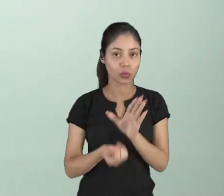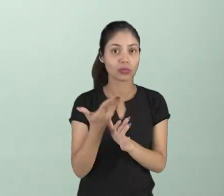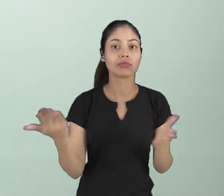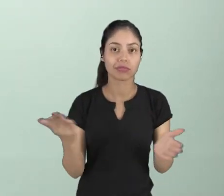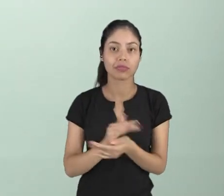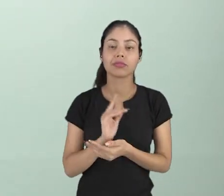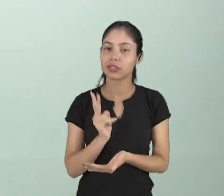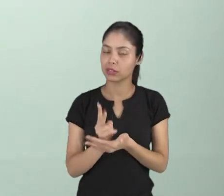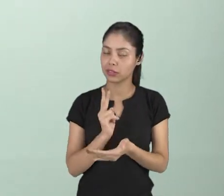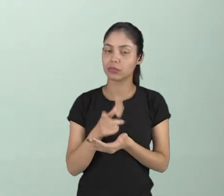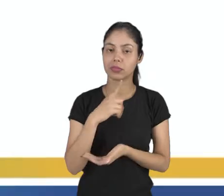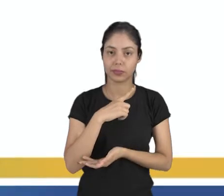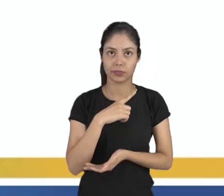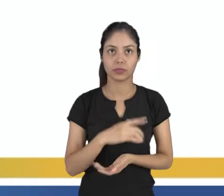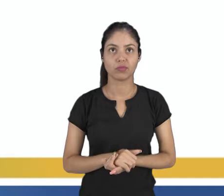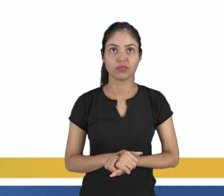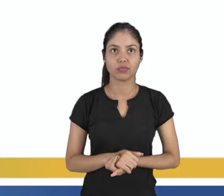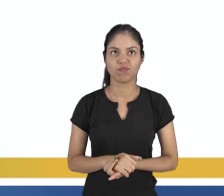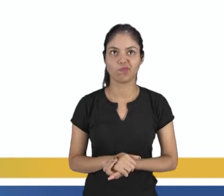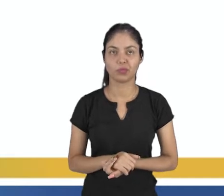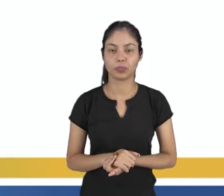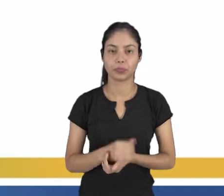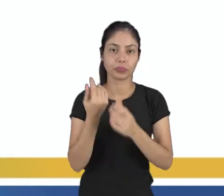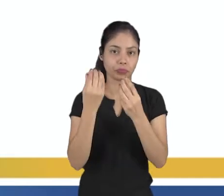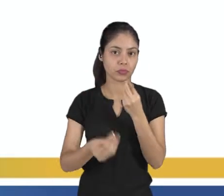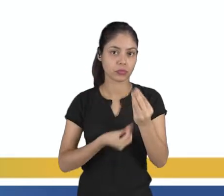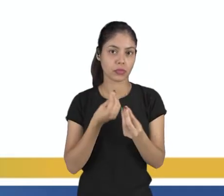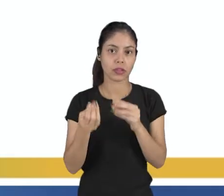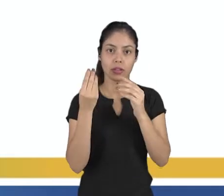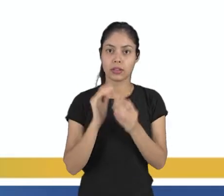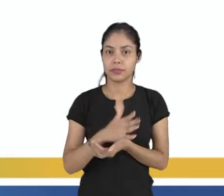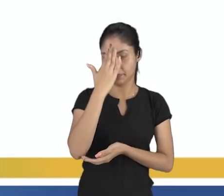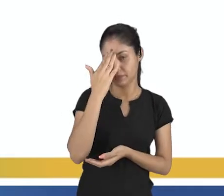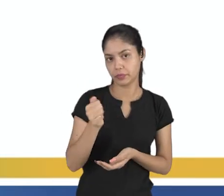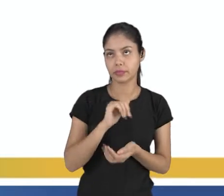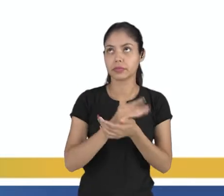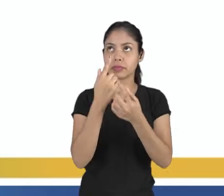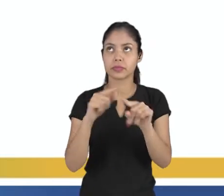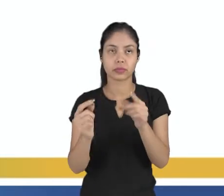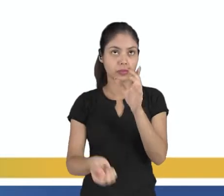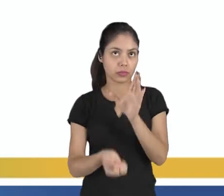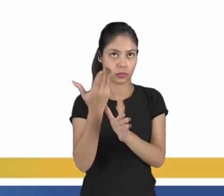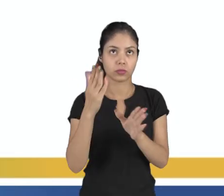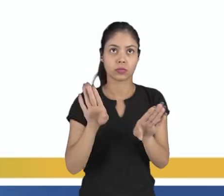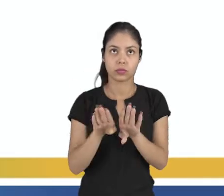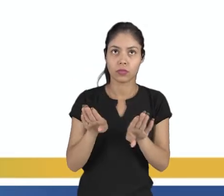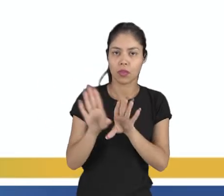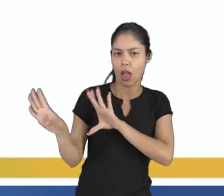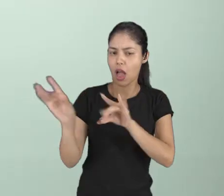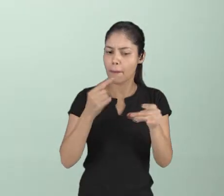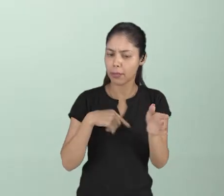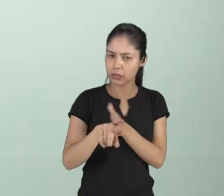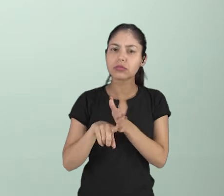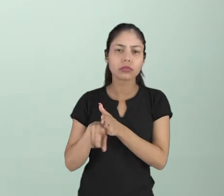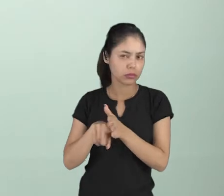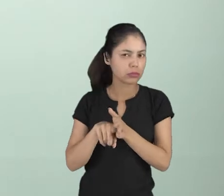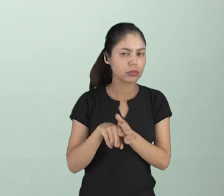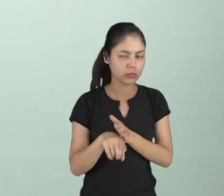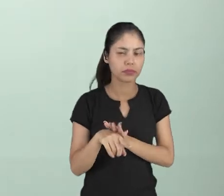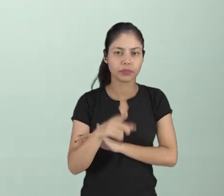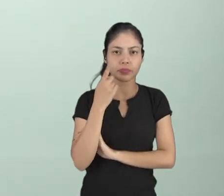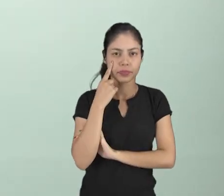é que ela sempre existiu. E como que a gente fica sabendo então que a música sempre existiu, né? Através das pesquisas. E aí eu quero que